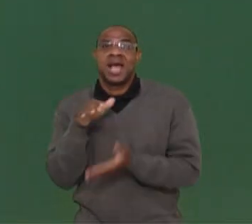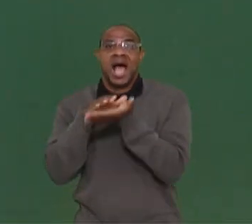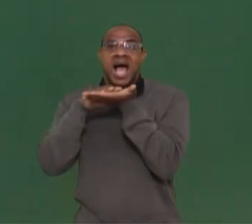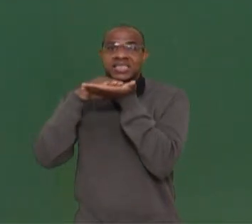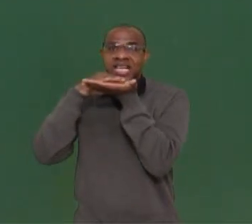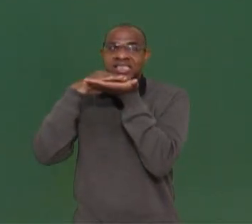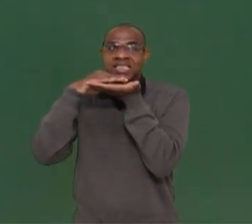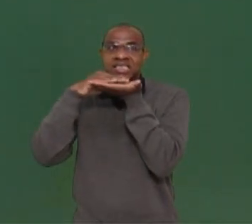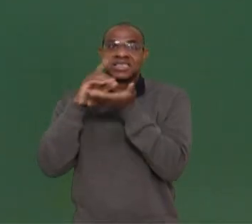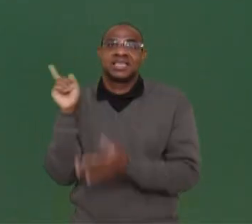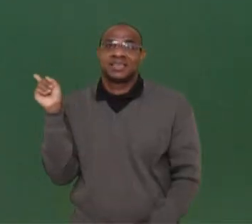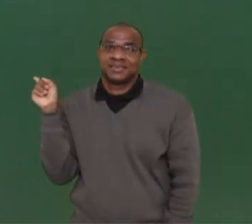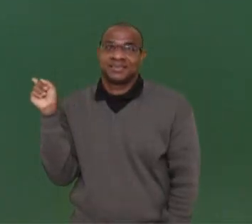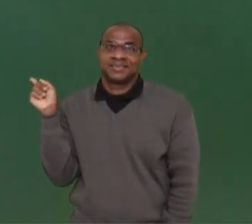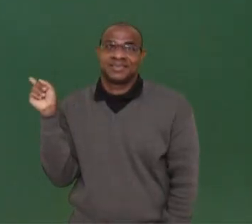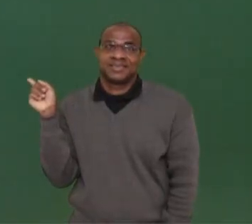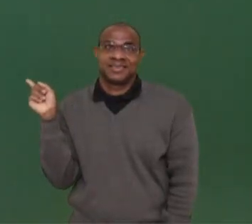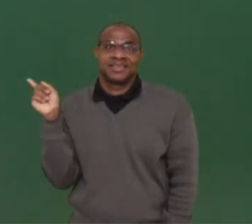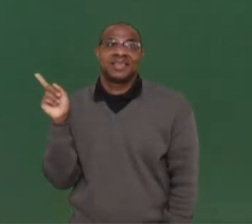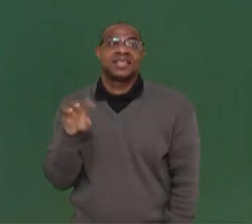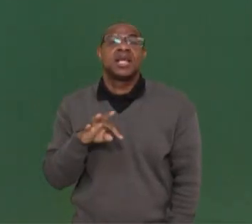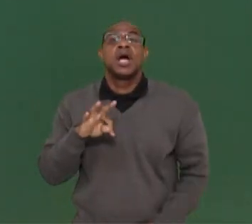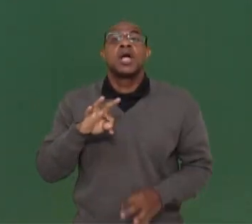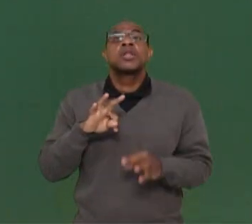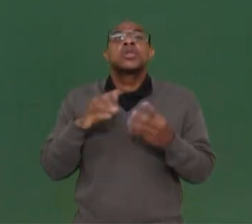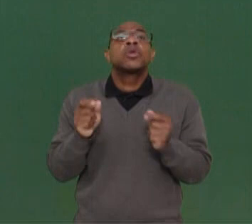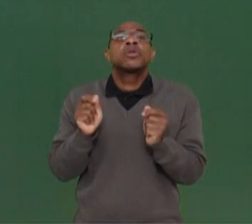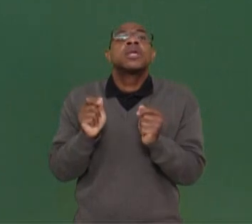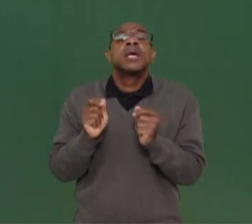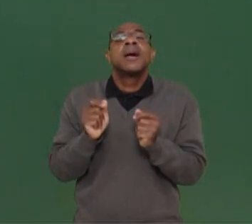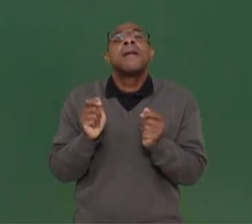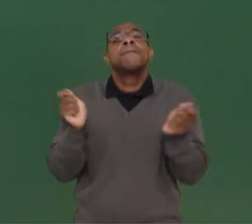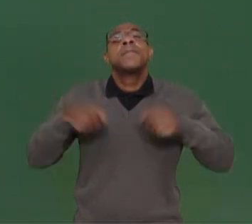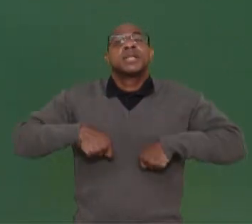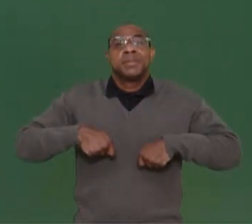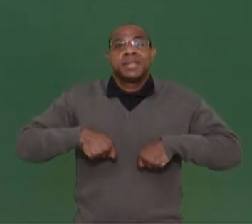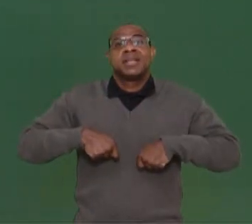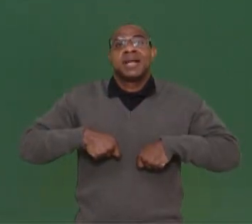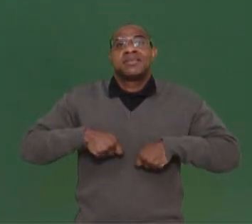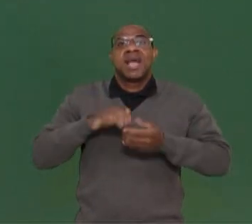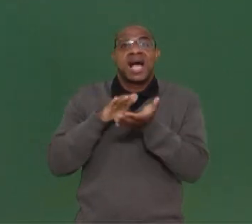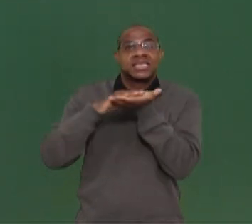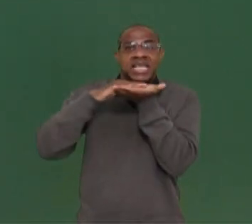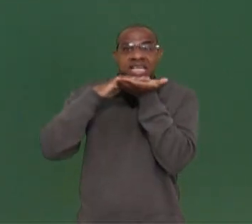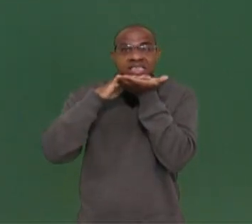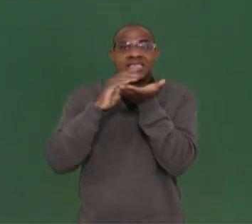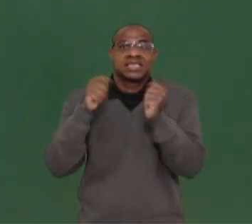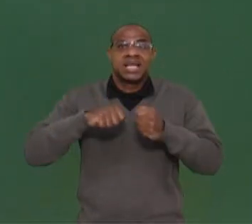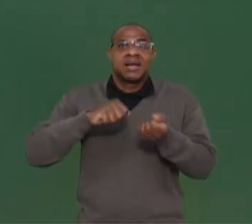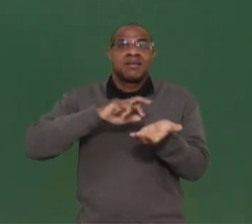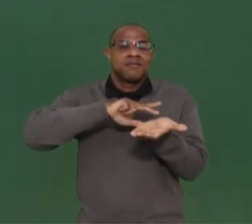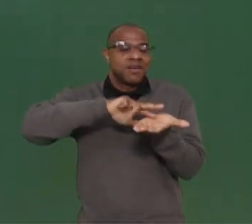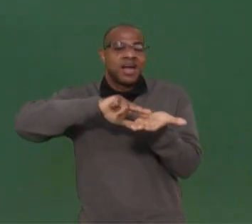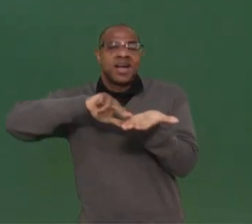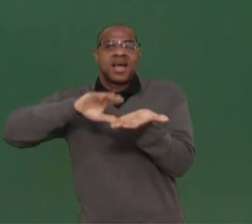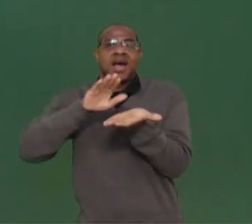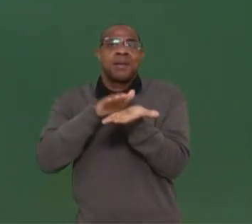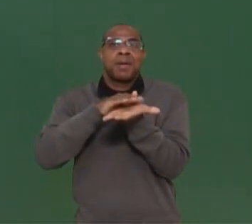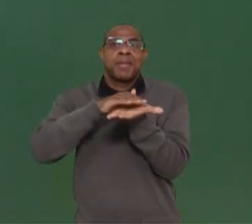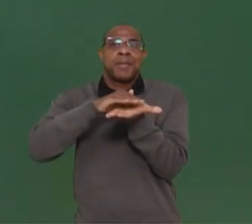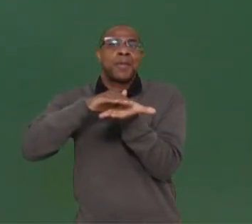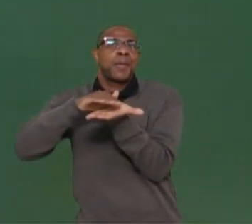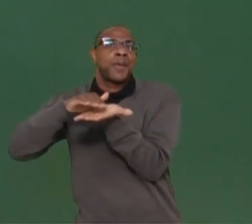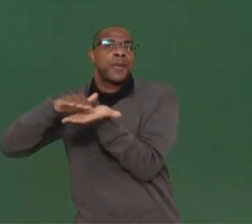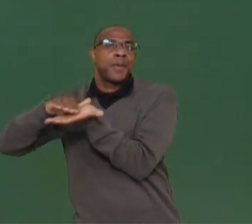são o quê? O meu espaço amostral. São todas as possibilidades de sanduíche que eu consigo montar. Agora é o seguinte, eu quero saber quantas opções